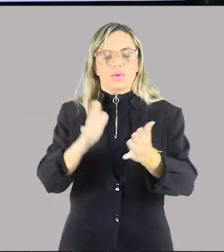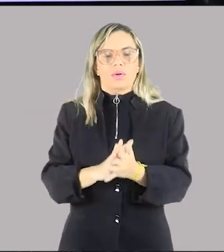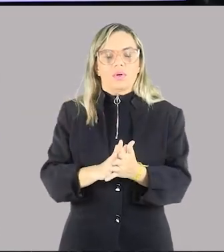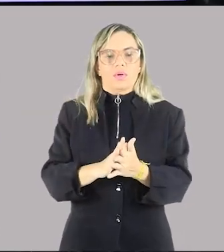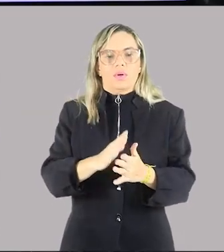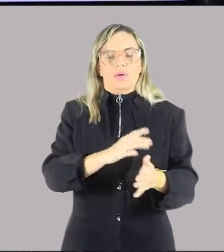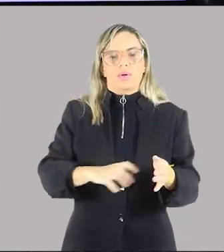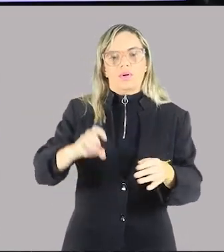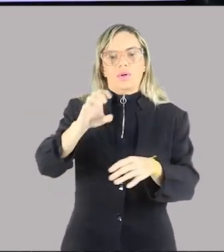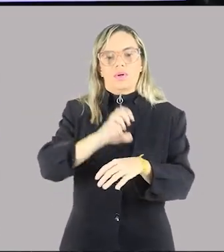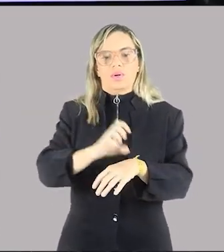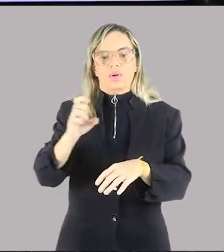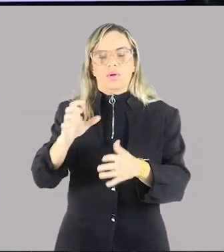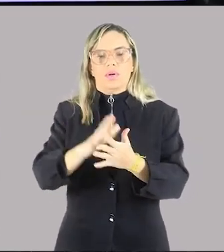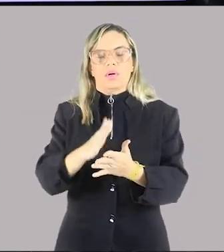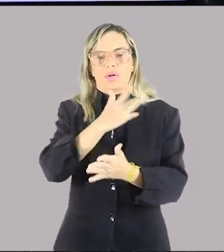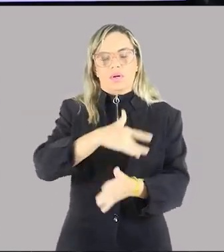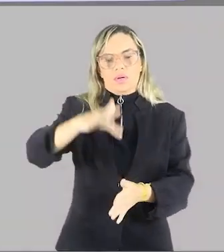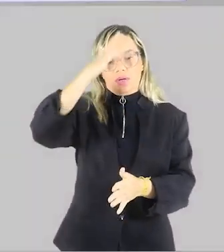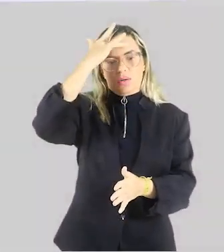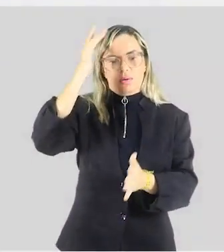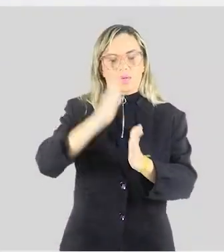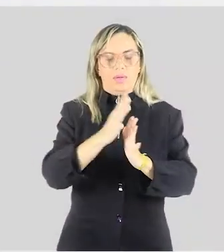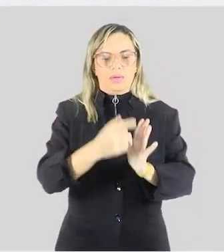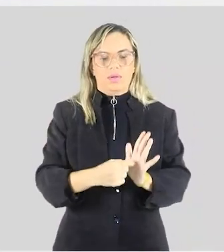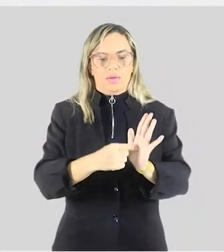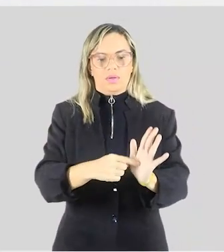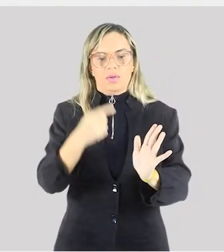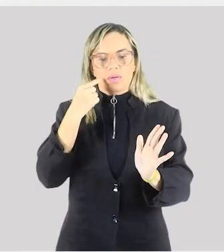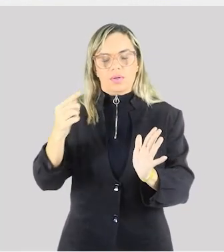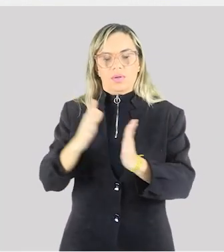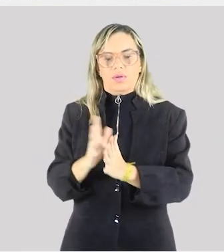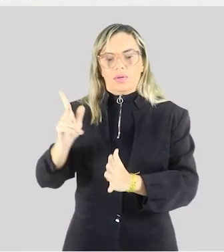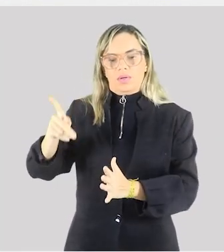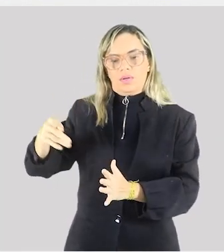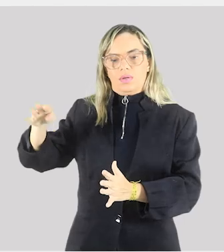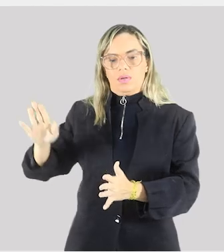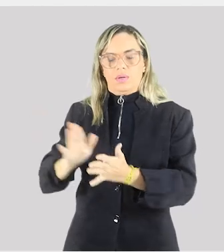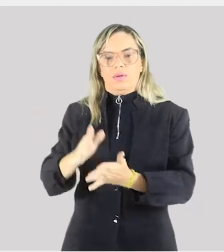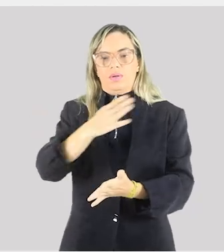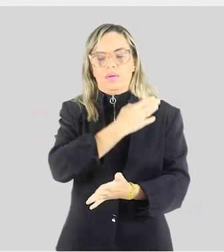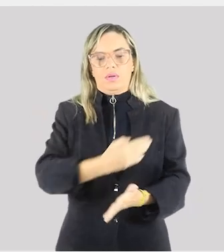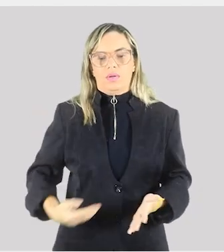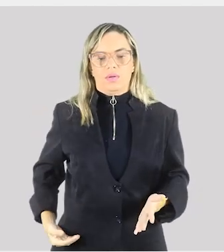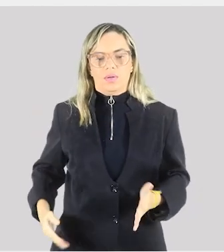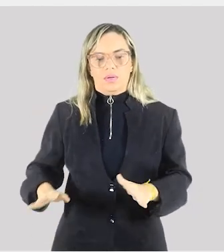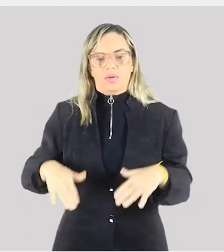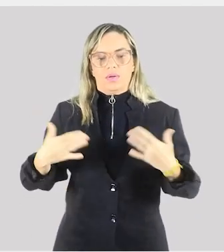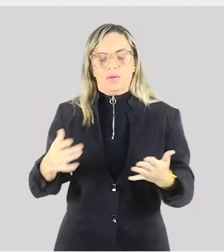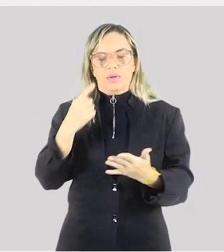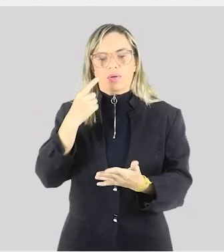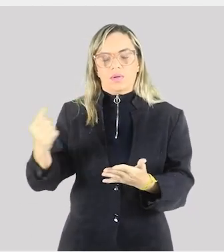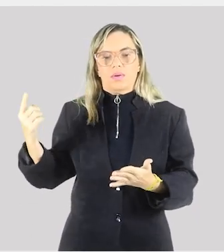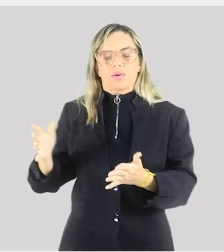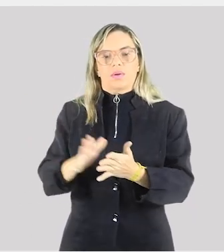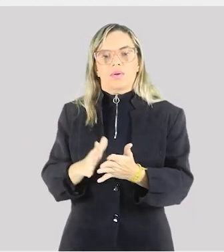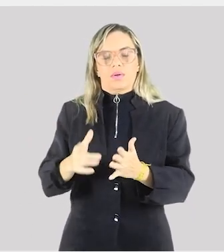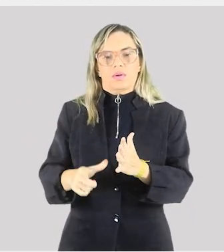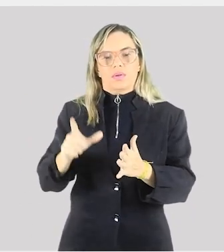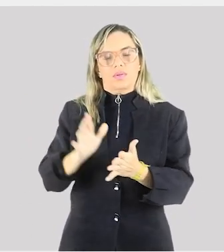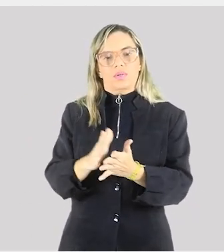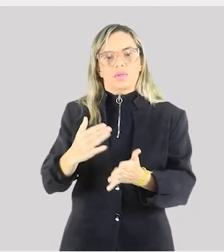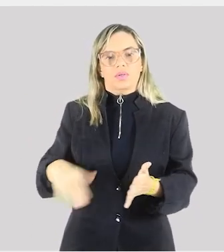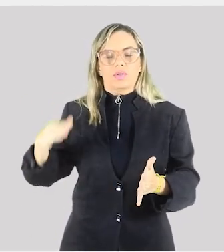contrato de mandato para o seu agente. Essa seria a compreensão. O agente público, pessoa física, seria um mandatário da pessoa jurídica de direito